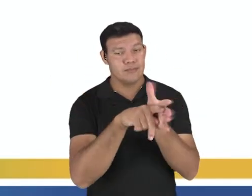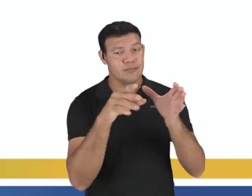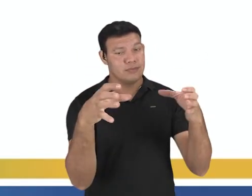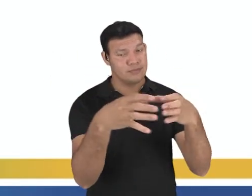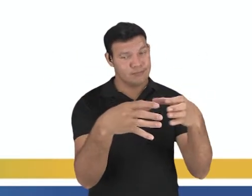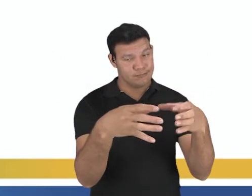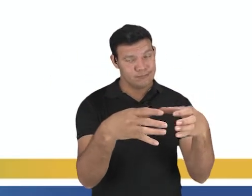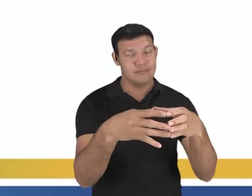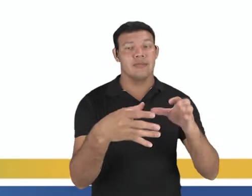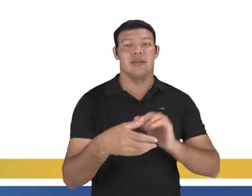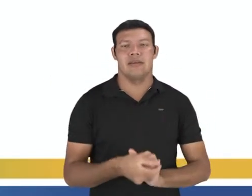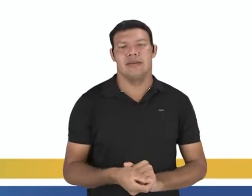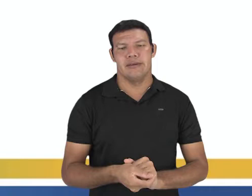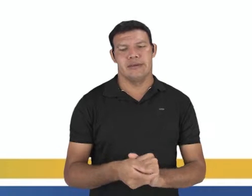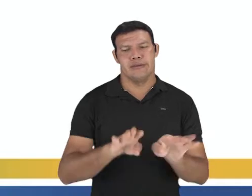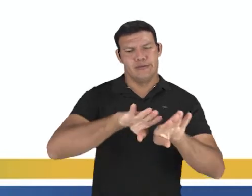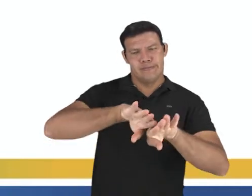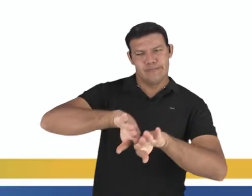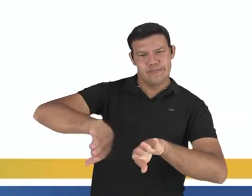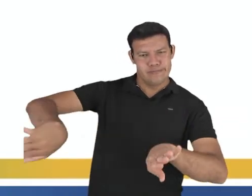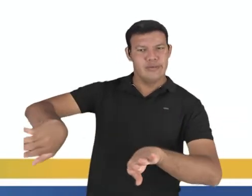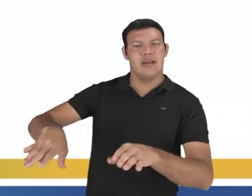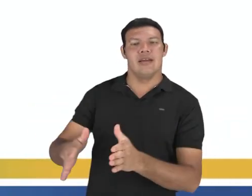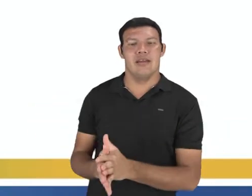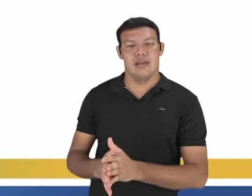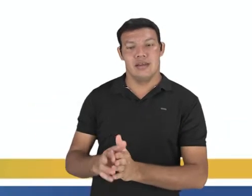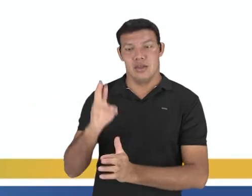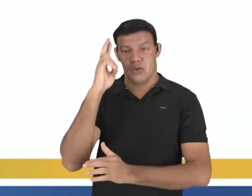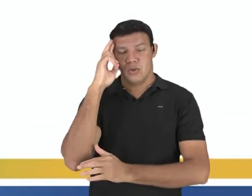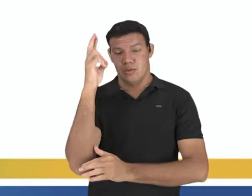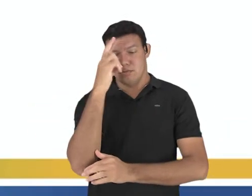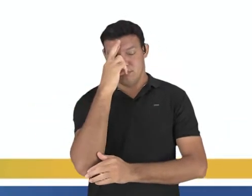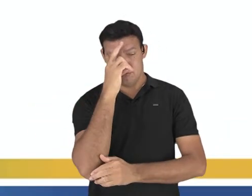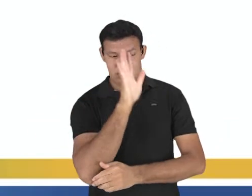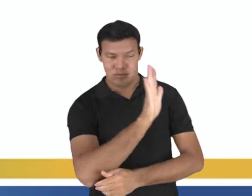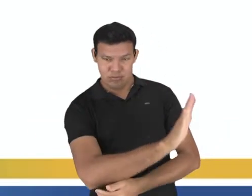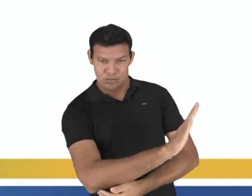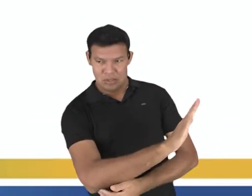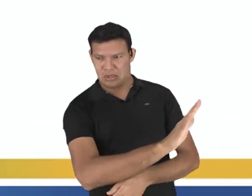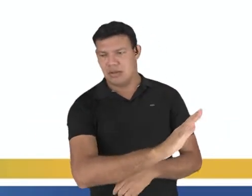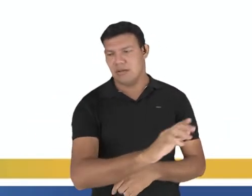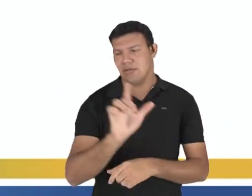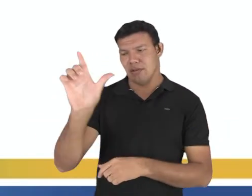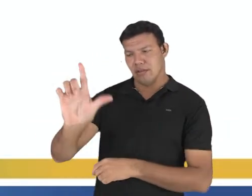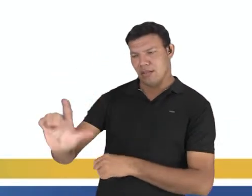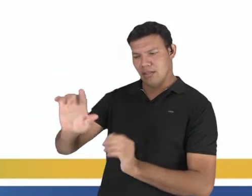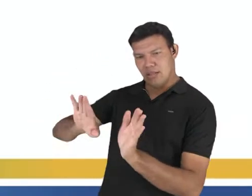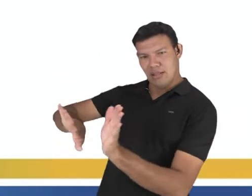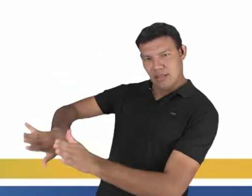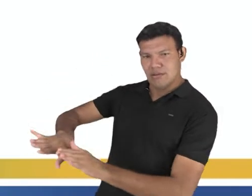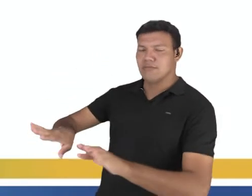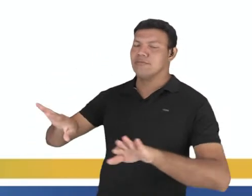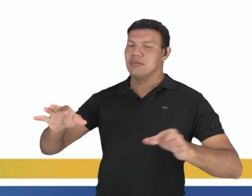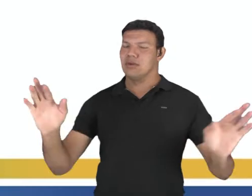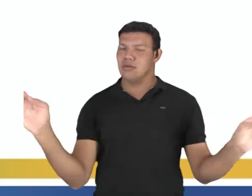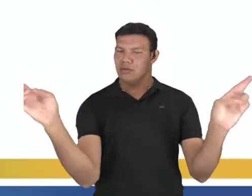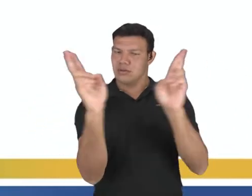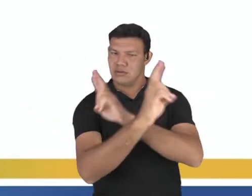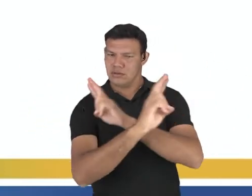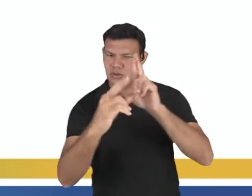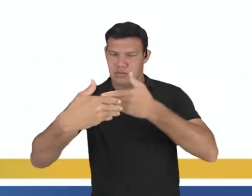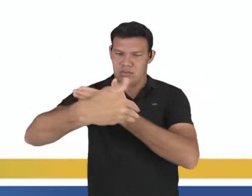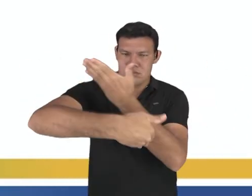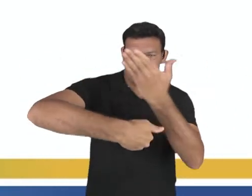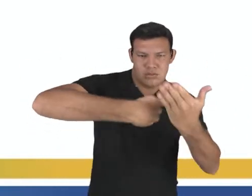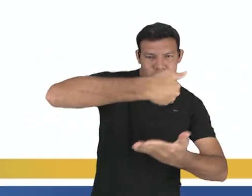pegar a literatura, tirar ela e dizer assim, a história está aqui, a literatura está aqui. Não, ela o quê? Se relaciona. Por